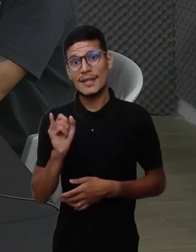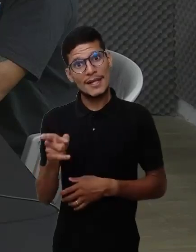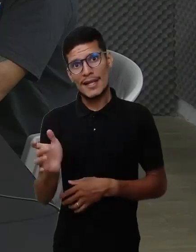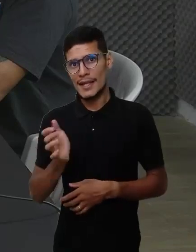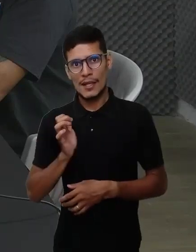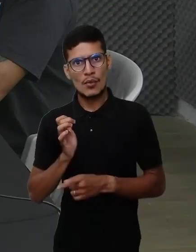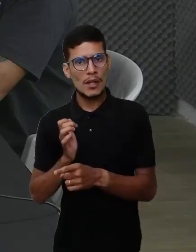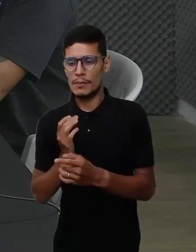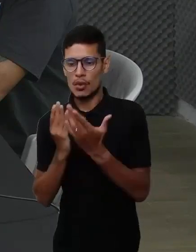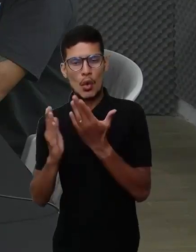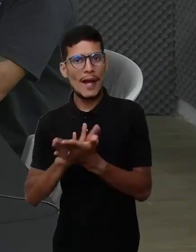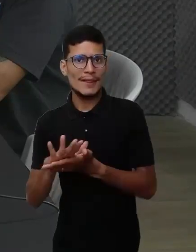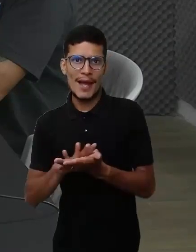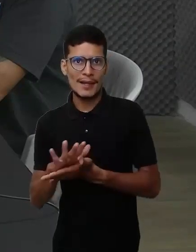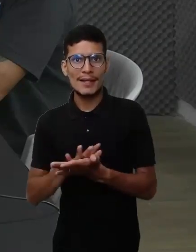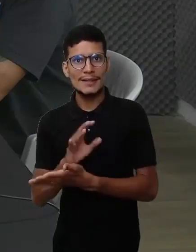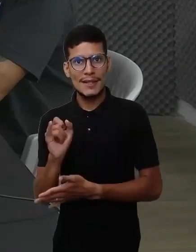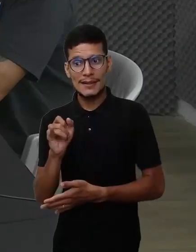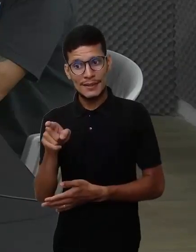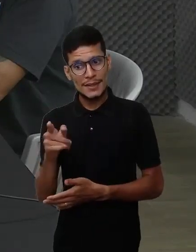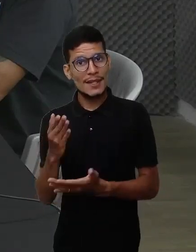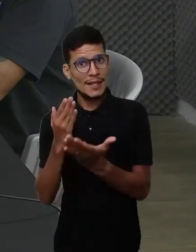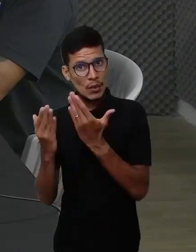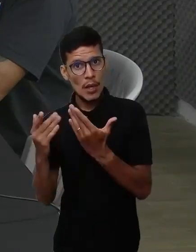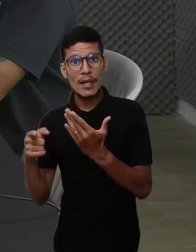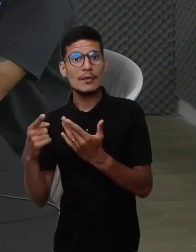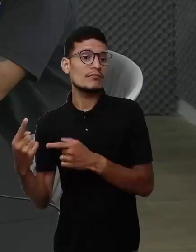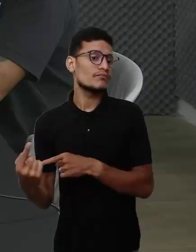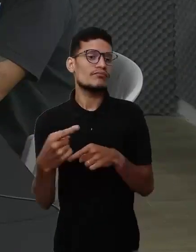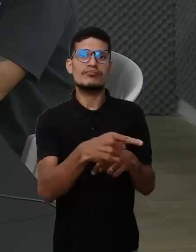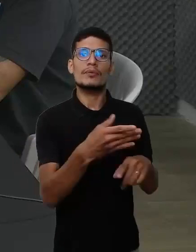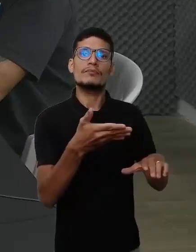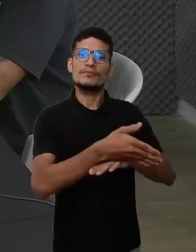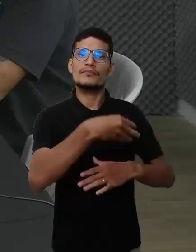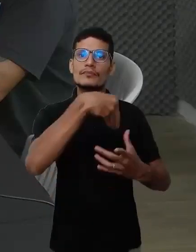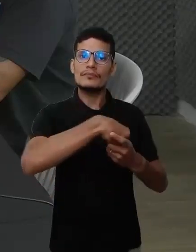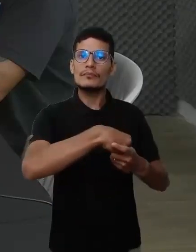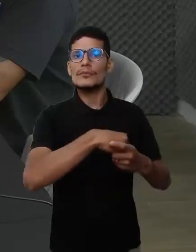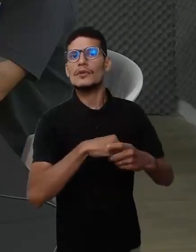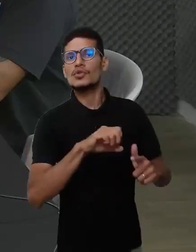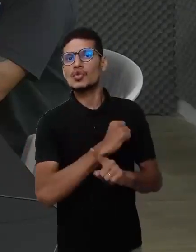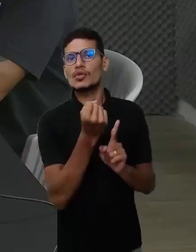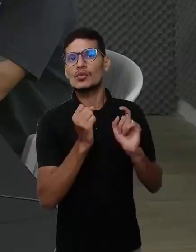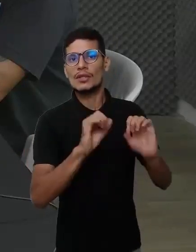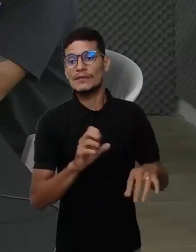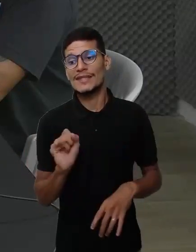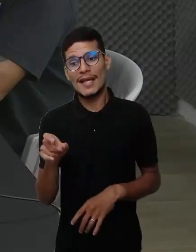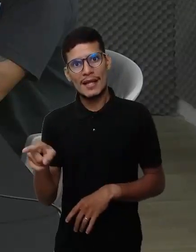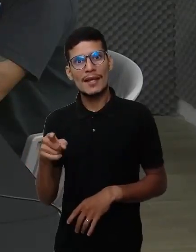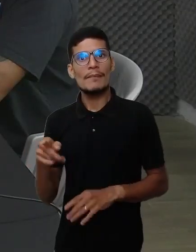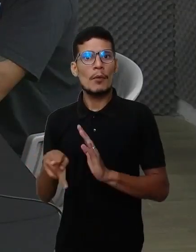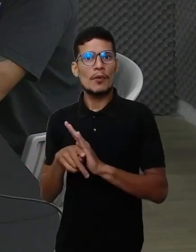ele não ia para psicóloga, não. Se esse bicho não fosse rico, ele ia para o socioeducativo. Mas se esse bicho não fosse classe média, ele tinha levado uma tapa agora do